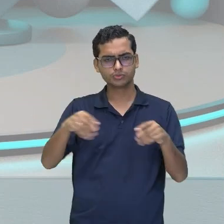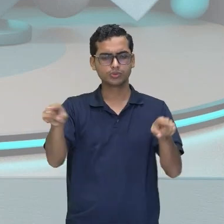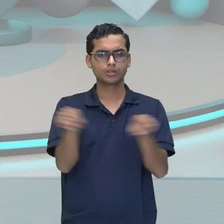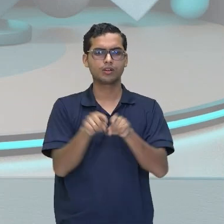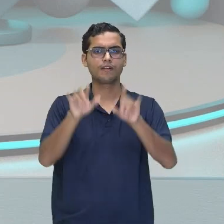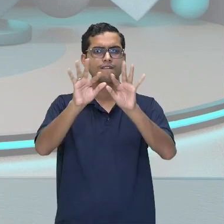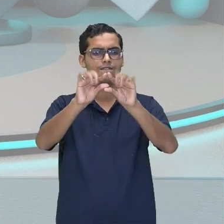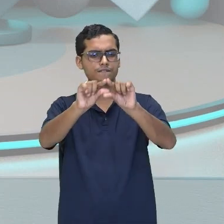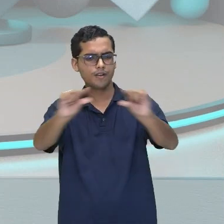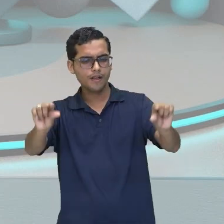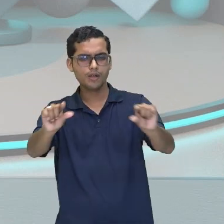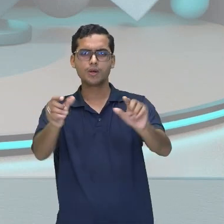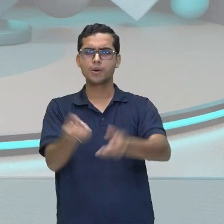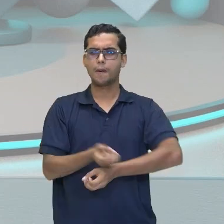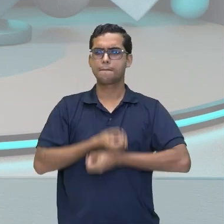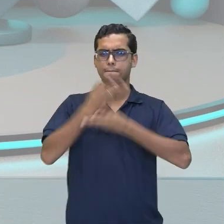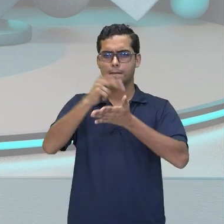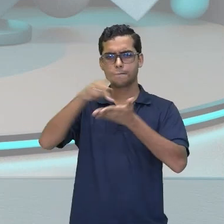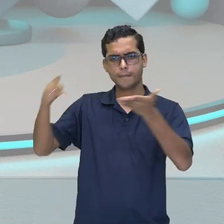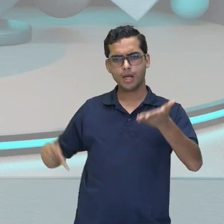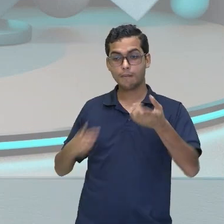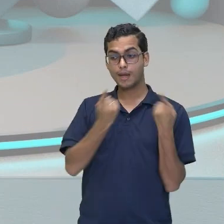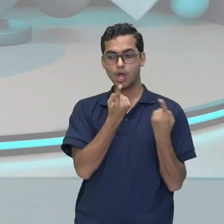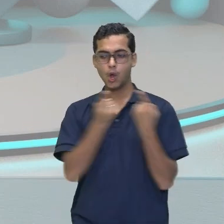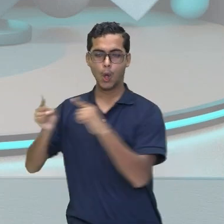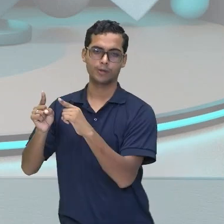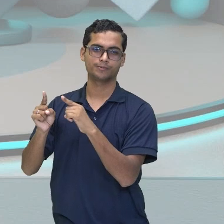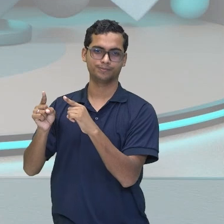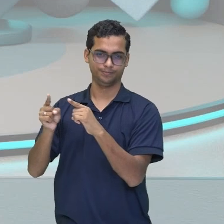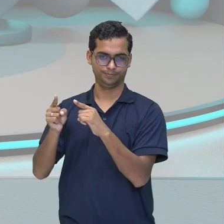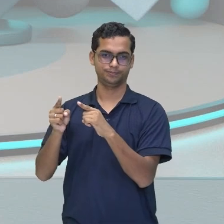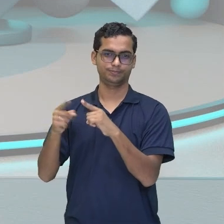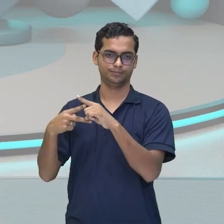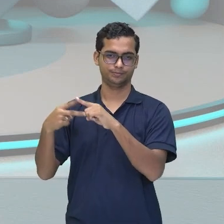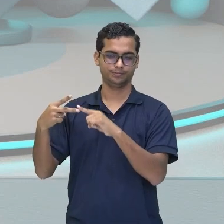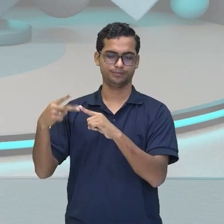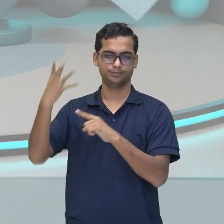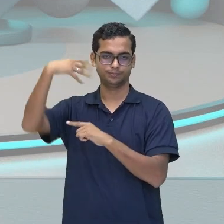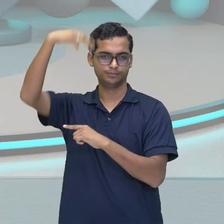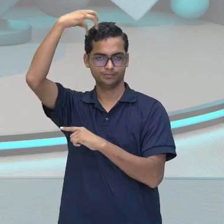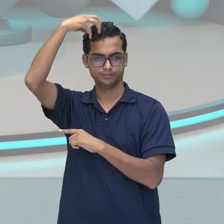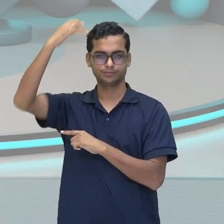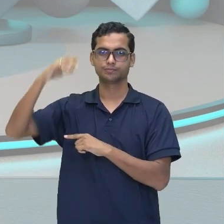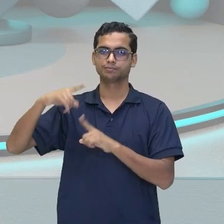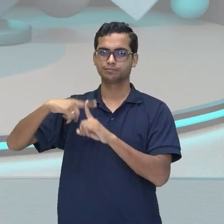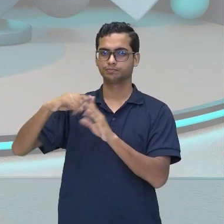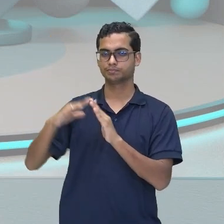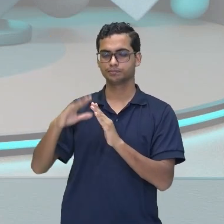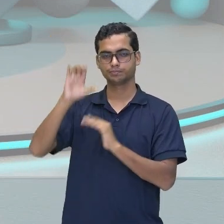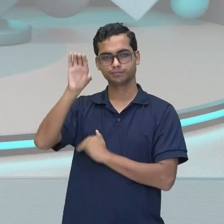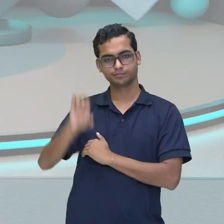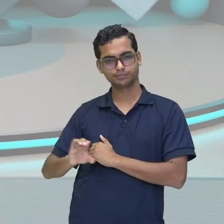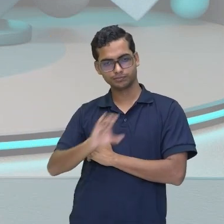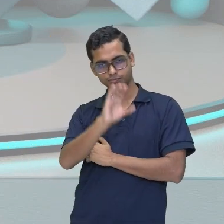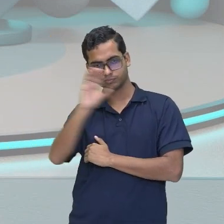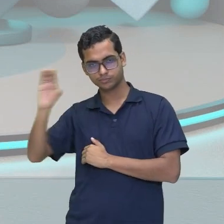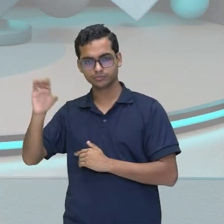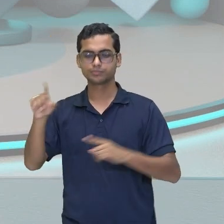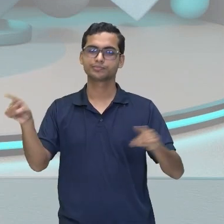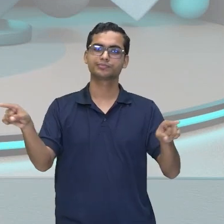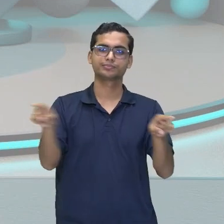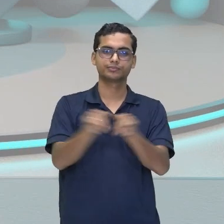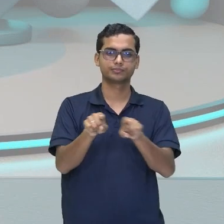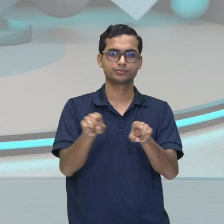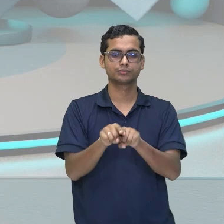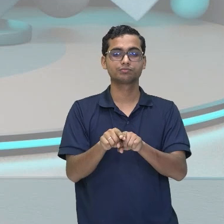que indiretamente atacava, né, o rei. E também blasfêmias contra